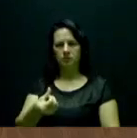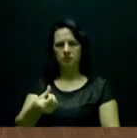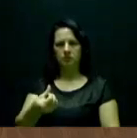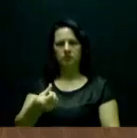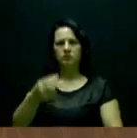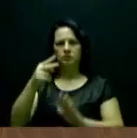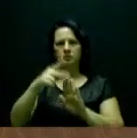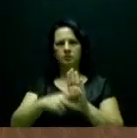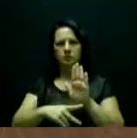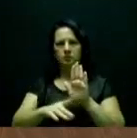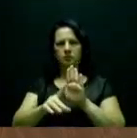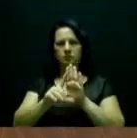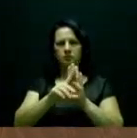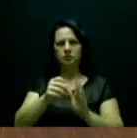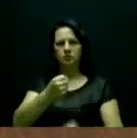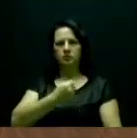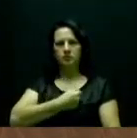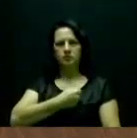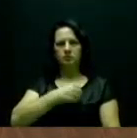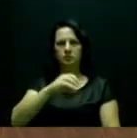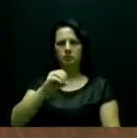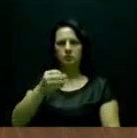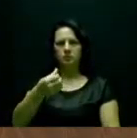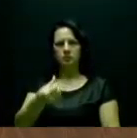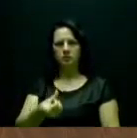105/2016, projeto de lei número